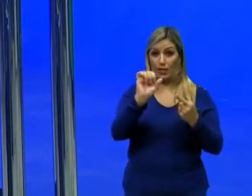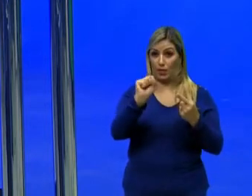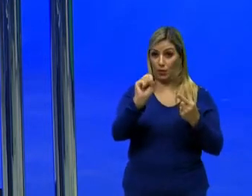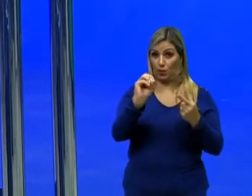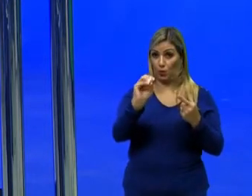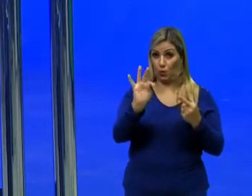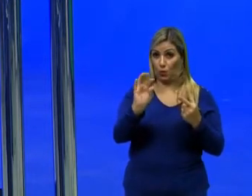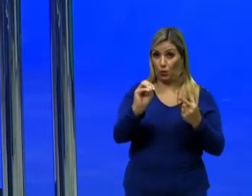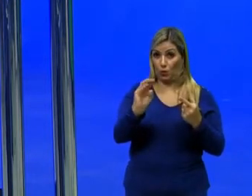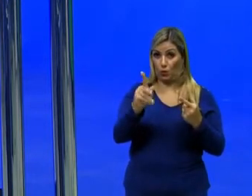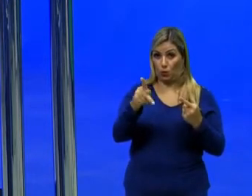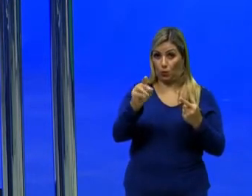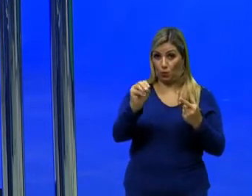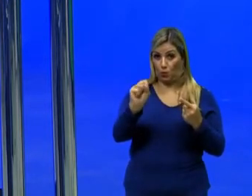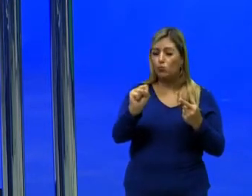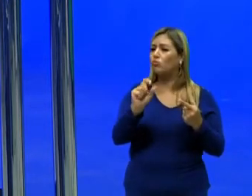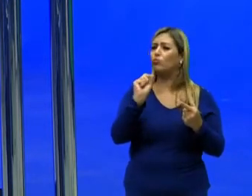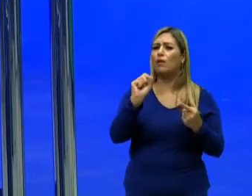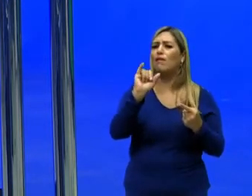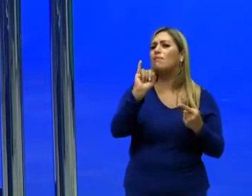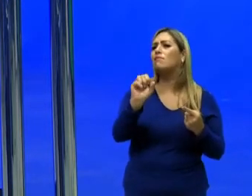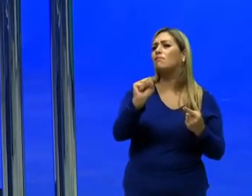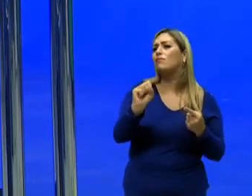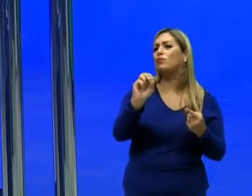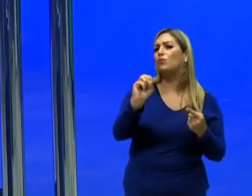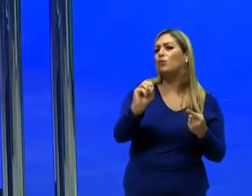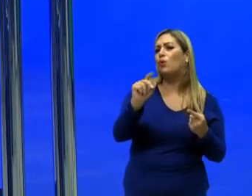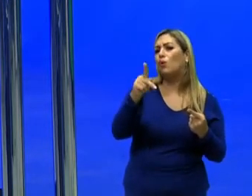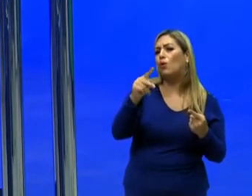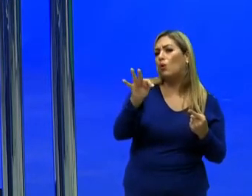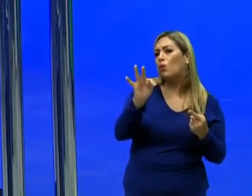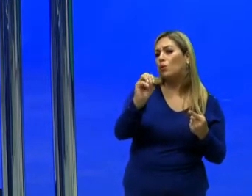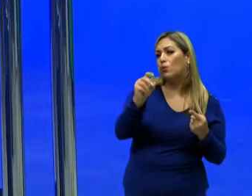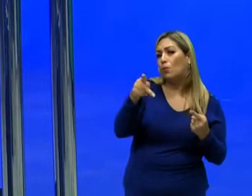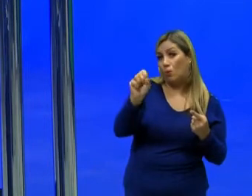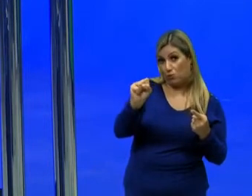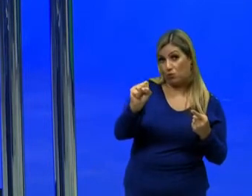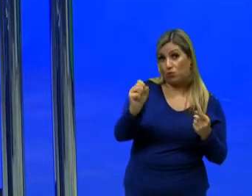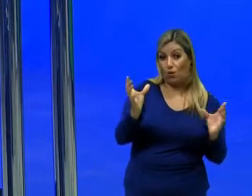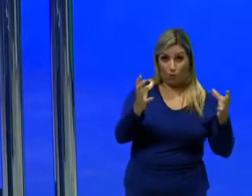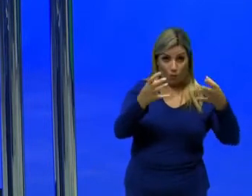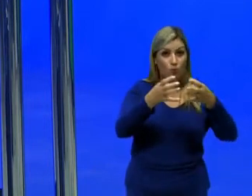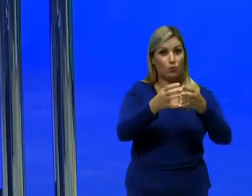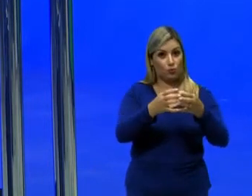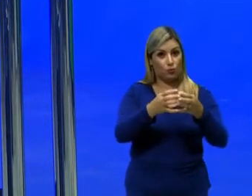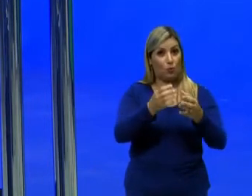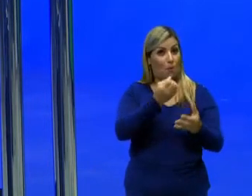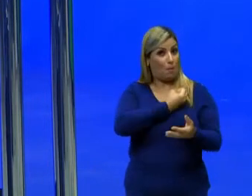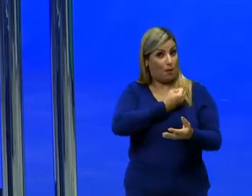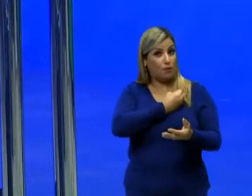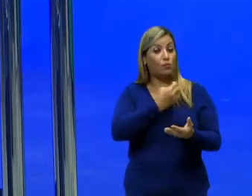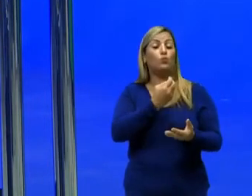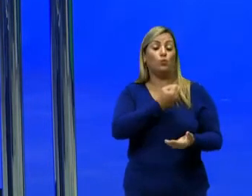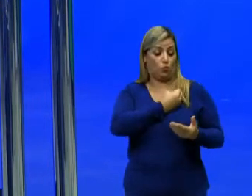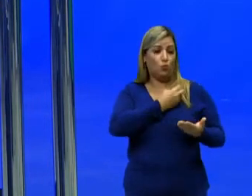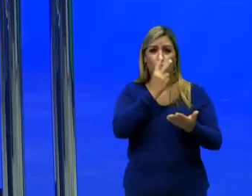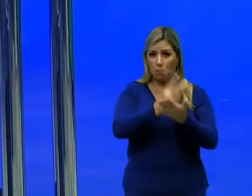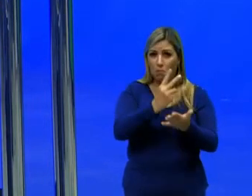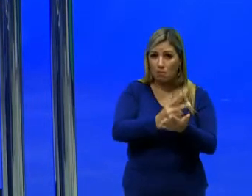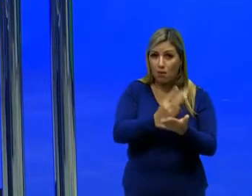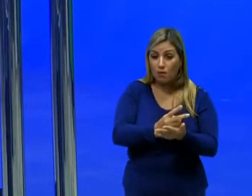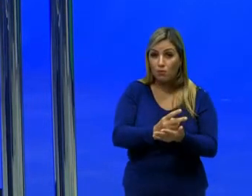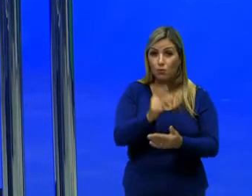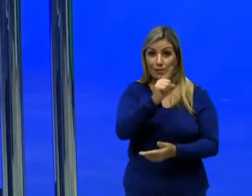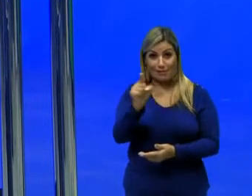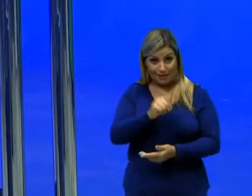isótopos o que são isótopos é um conjunto de elementos que possuem o mesmo número atômico veja